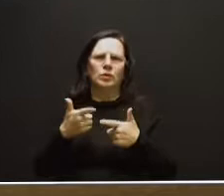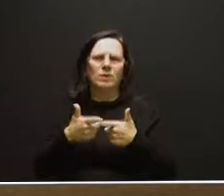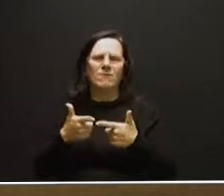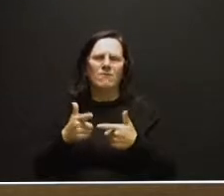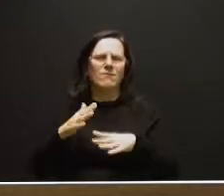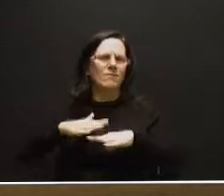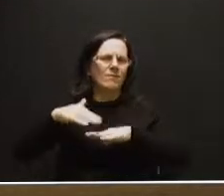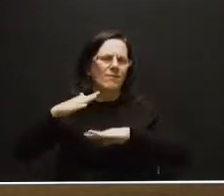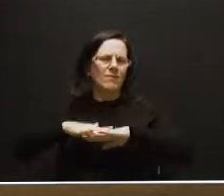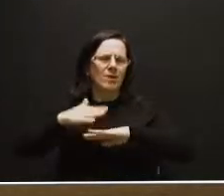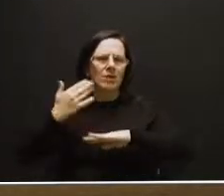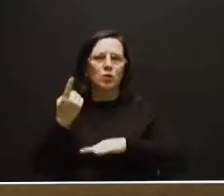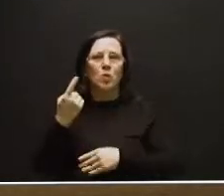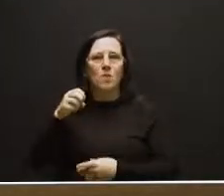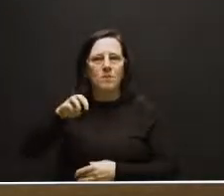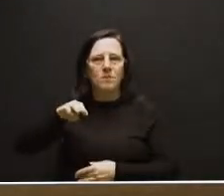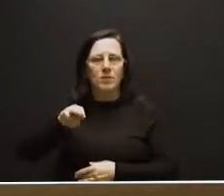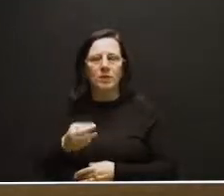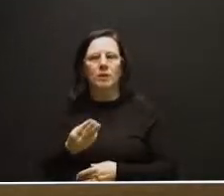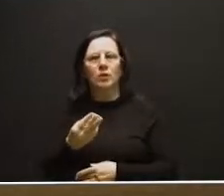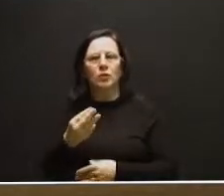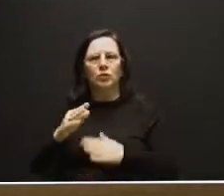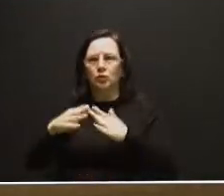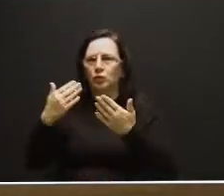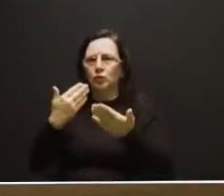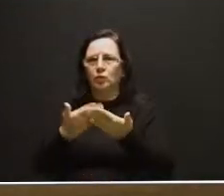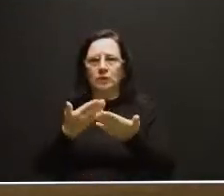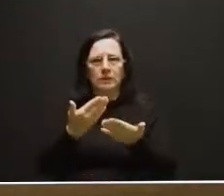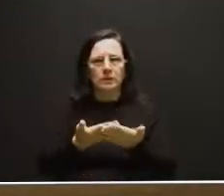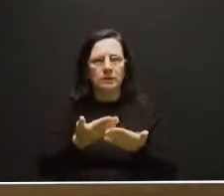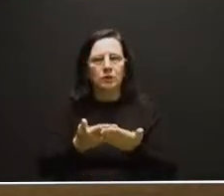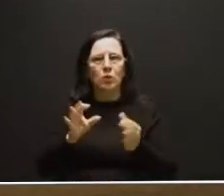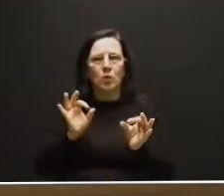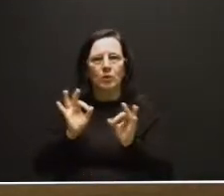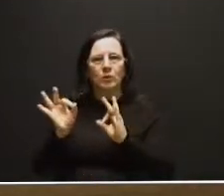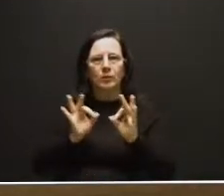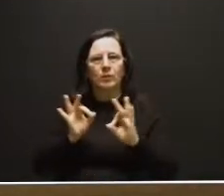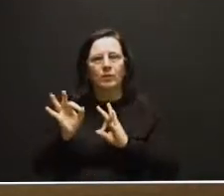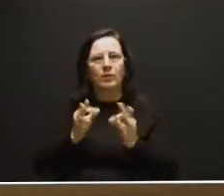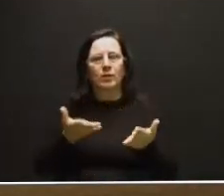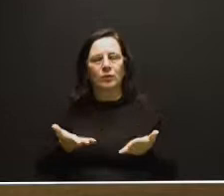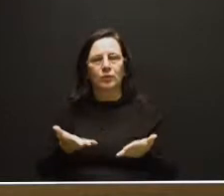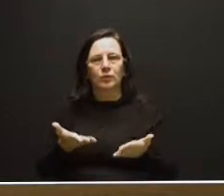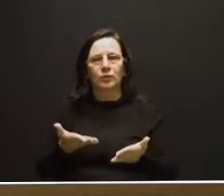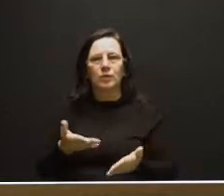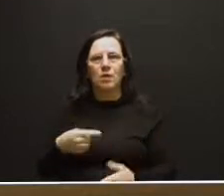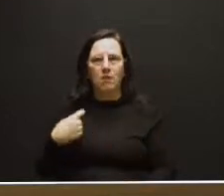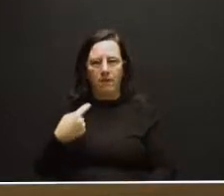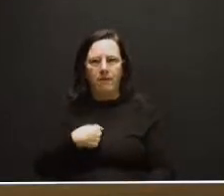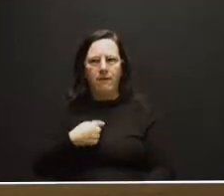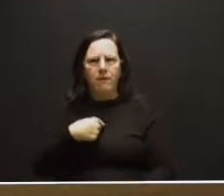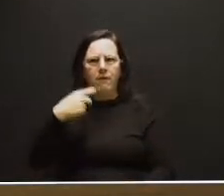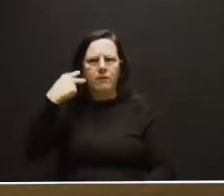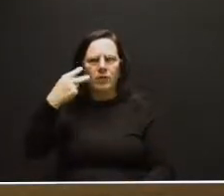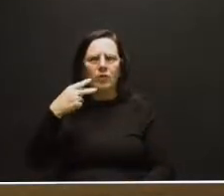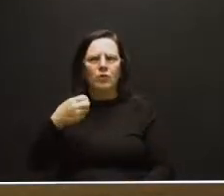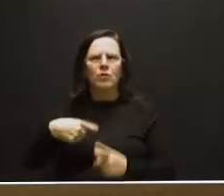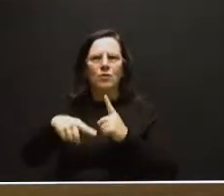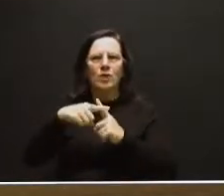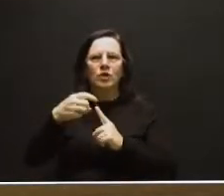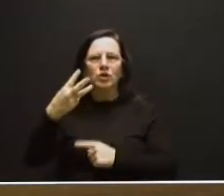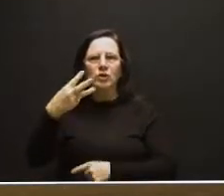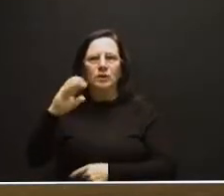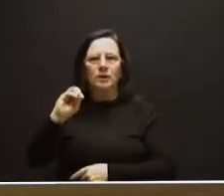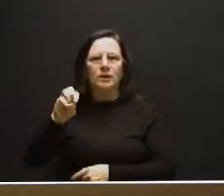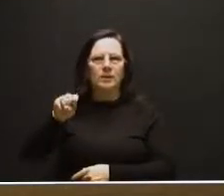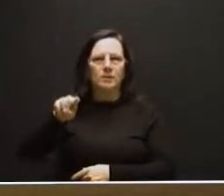mais de um milhão de reais para a reforma de todos os colégios da cidade eu particularmente como vereador mandei mais de 30 mil reais para